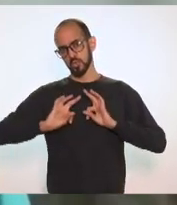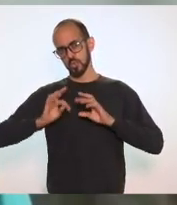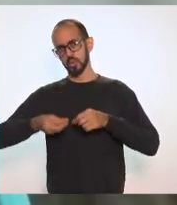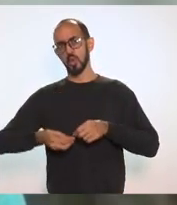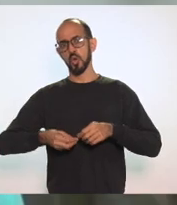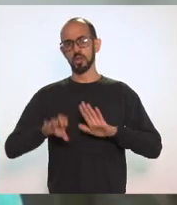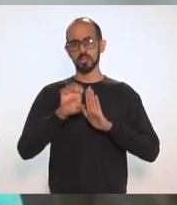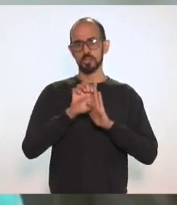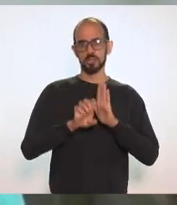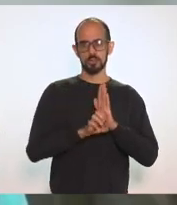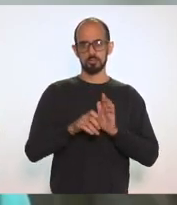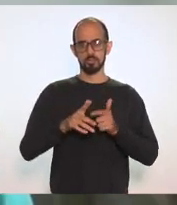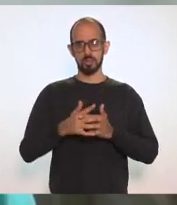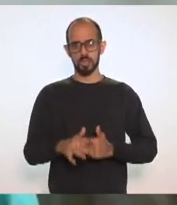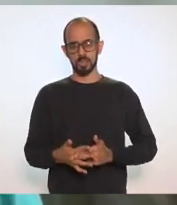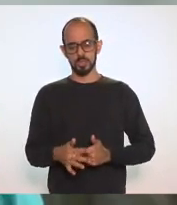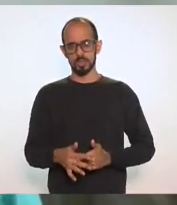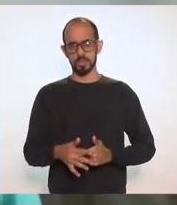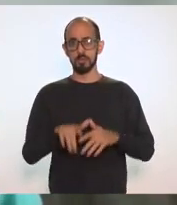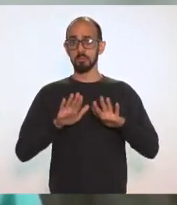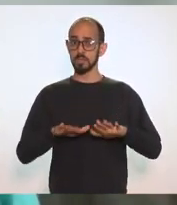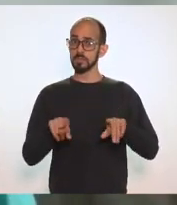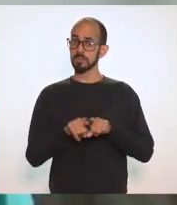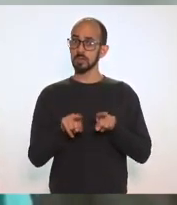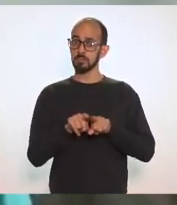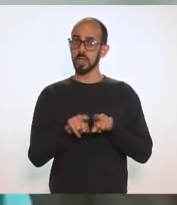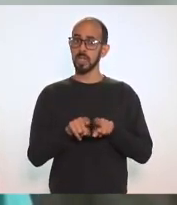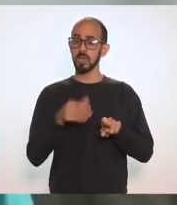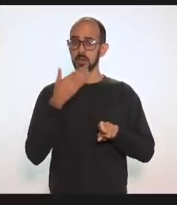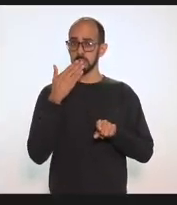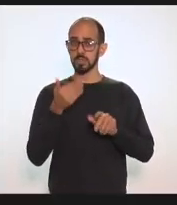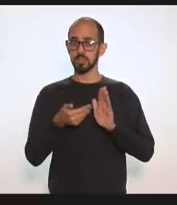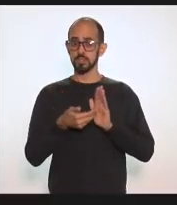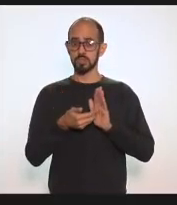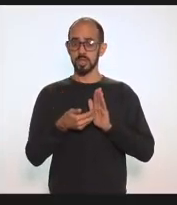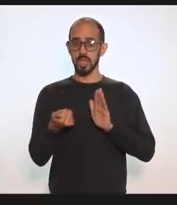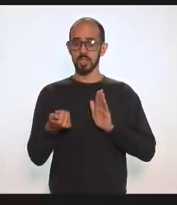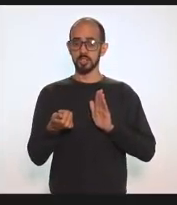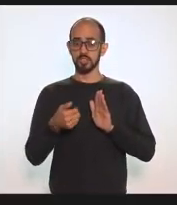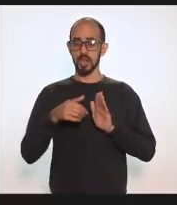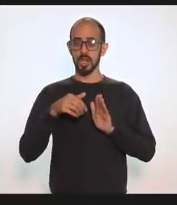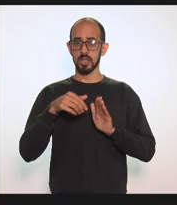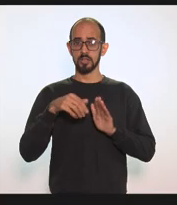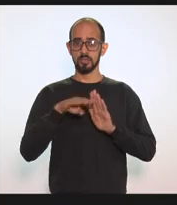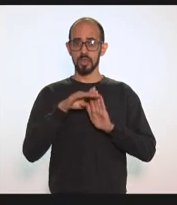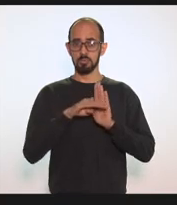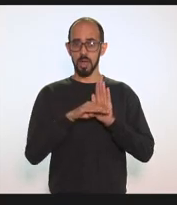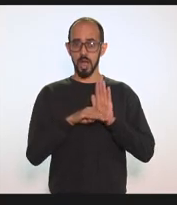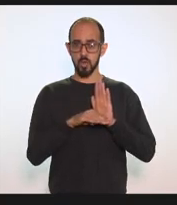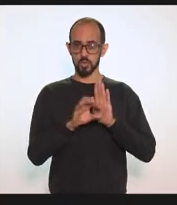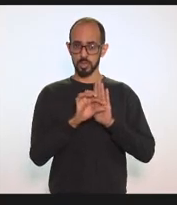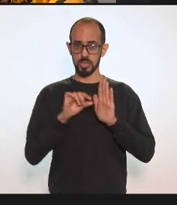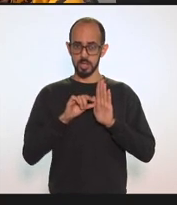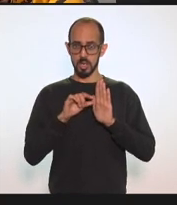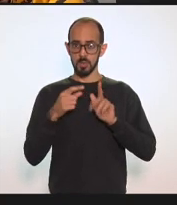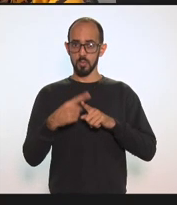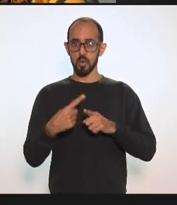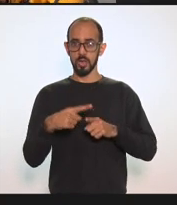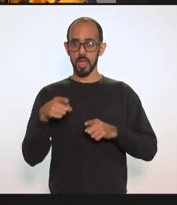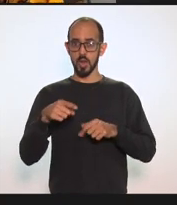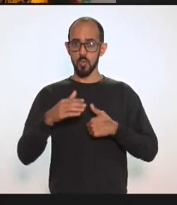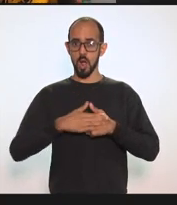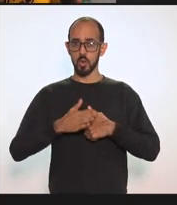que tinham, mas, ao mesmo tempo, pedindo que retirasse o projeto de pauta, porque o autor também